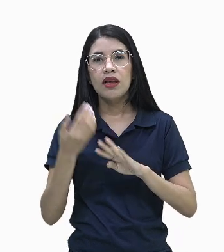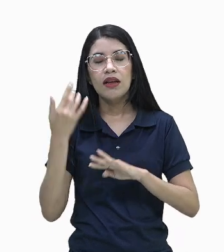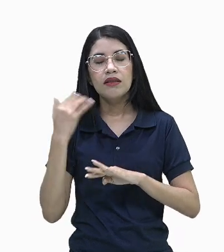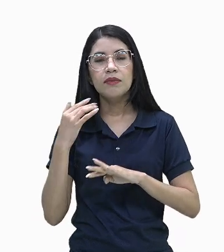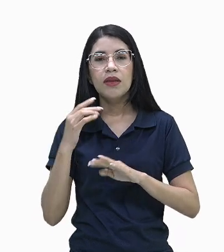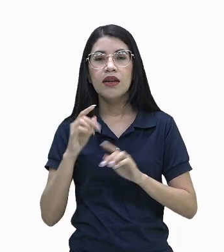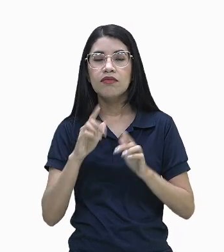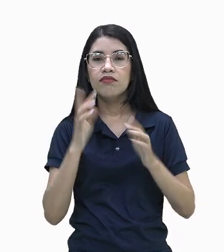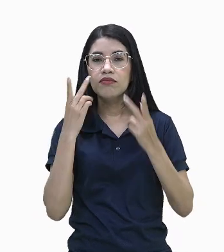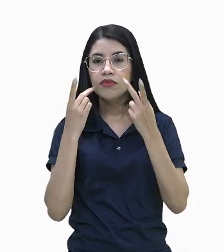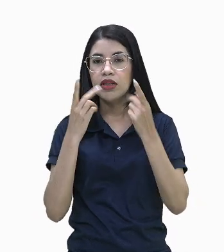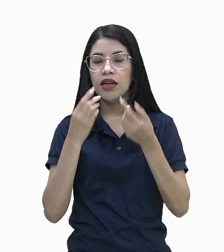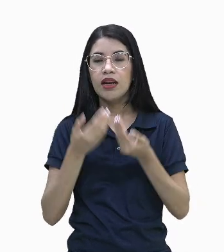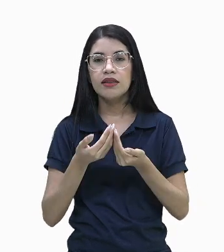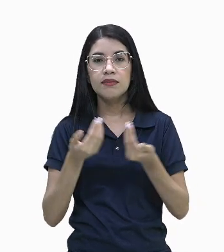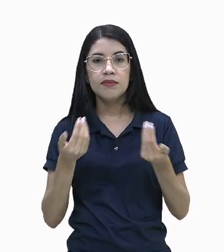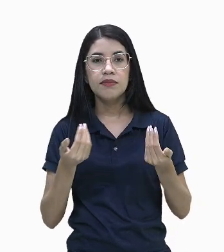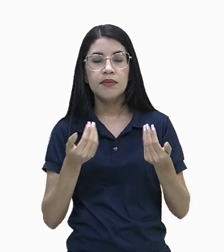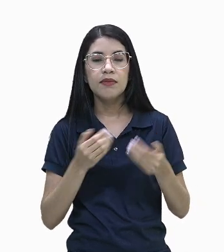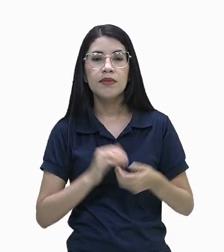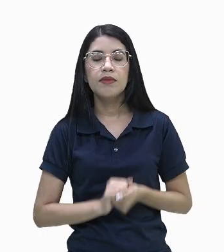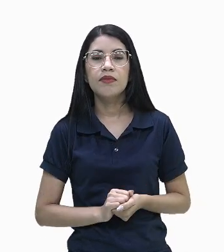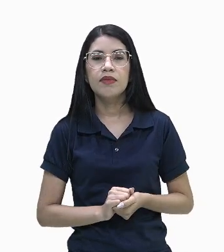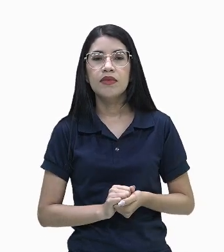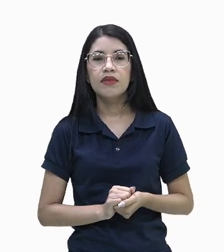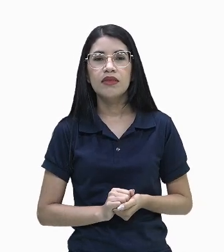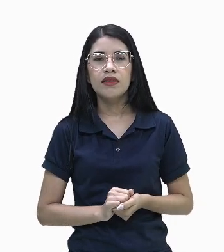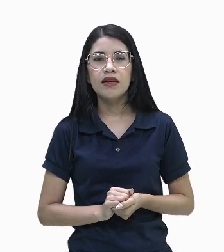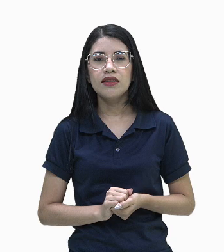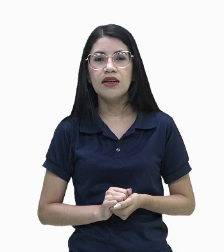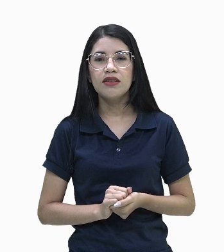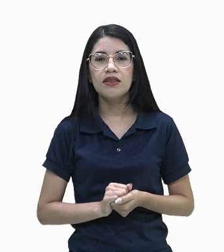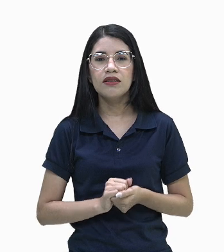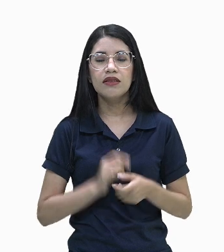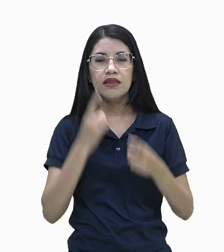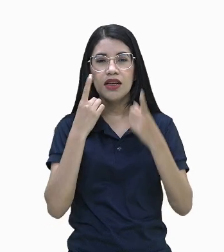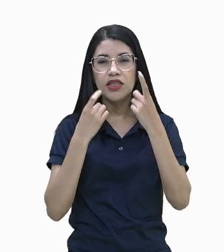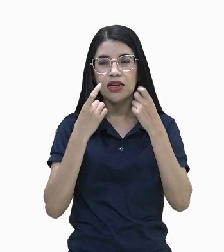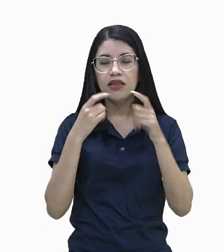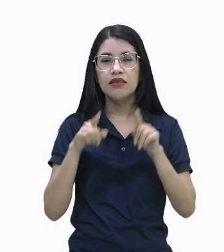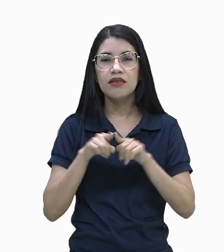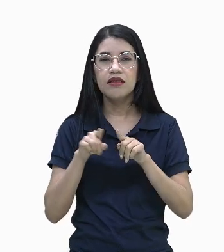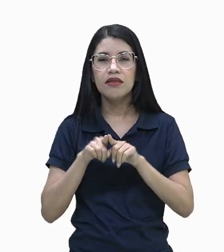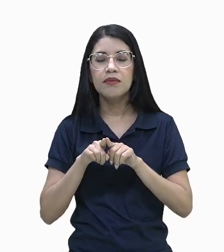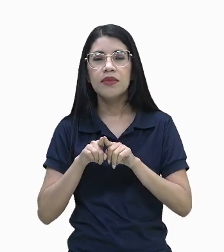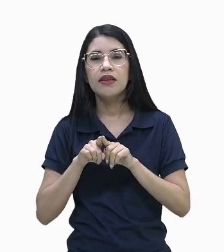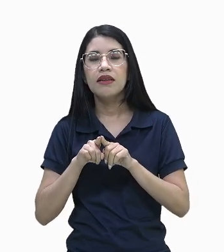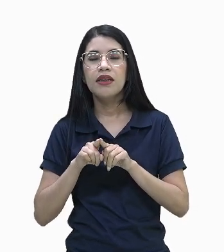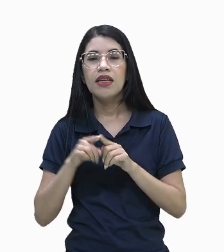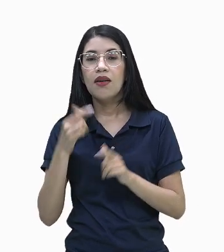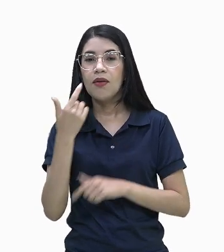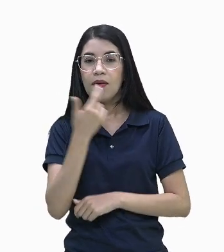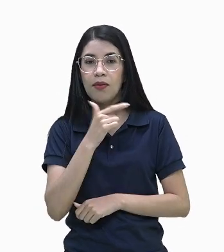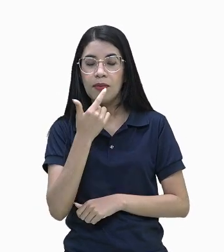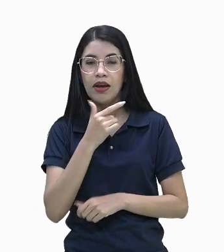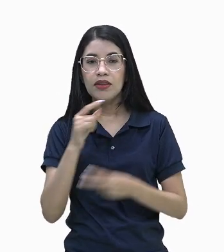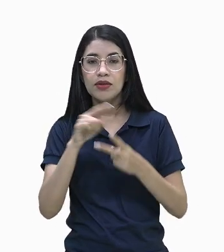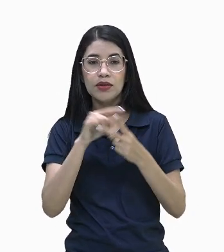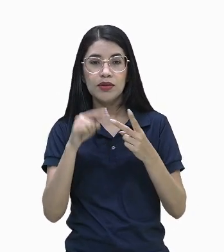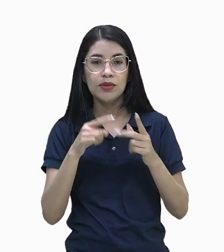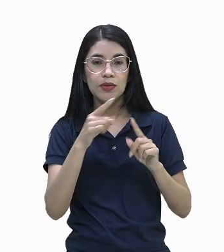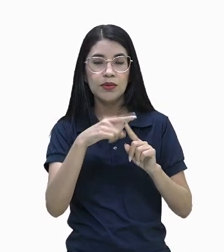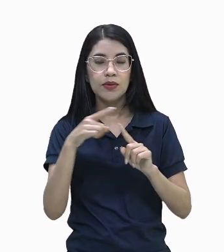geralmente separado em gêneros de tragédia e comédia. Esses gêneros eram